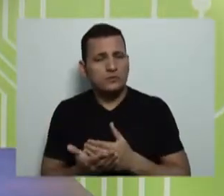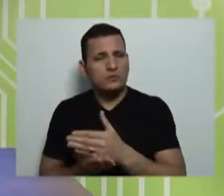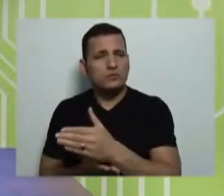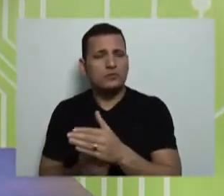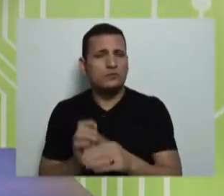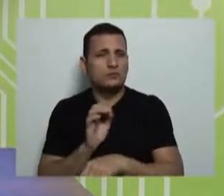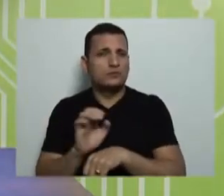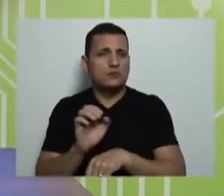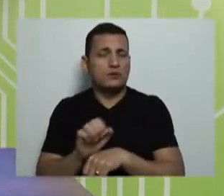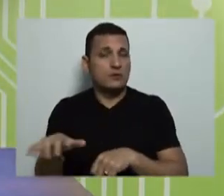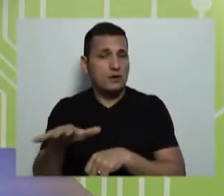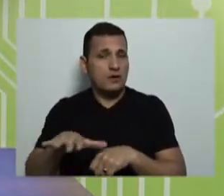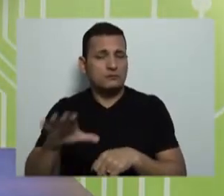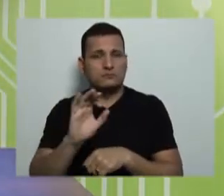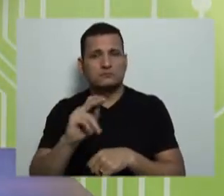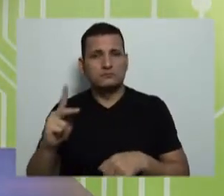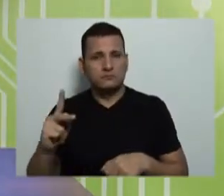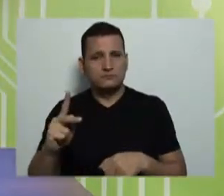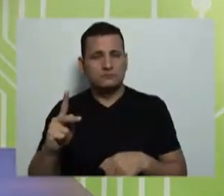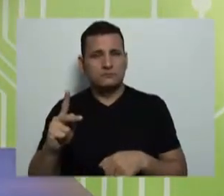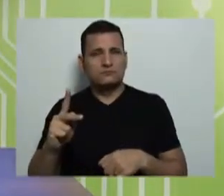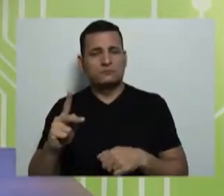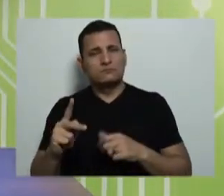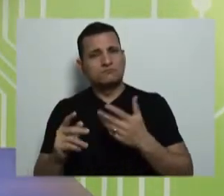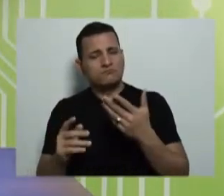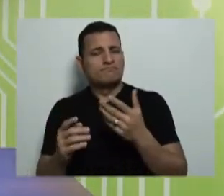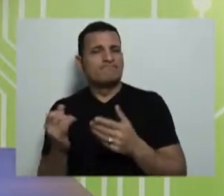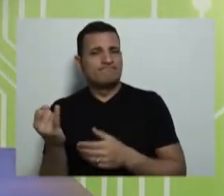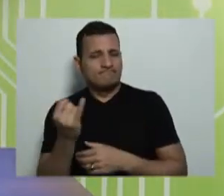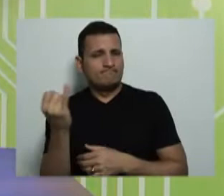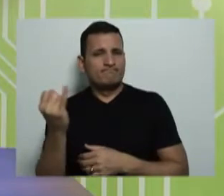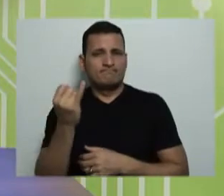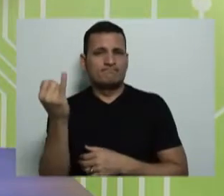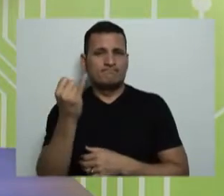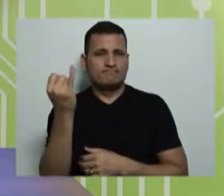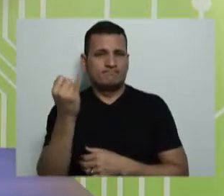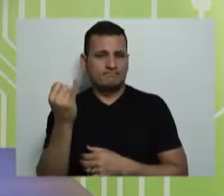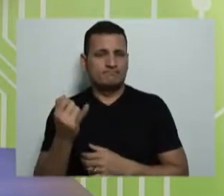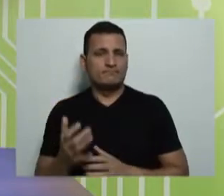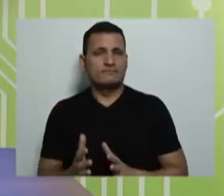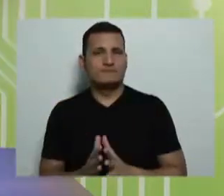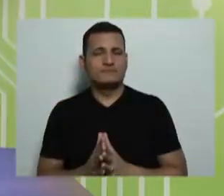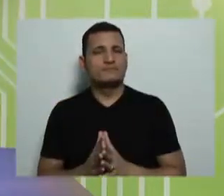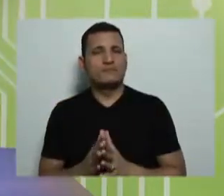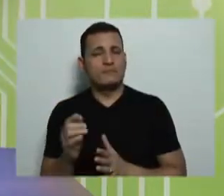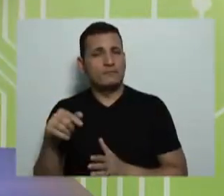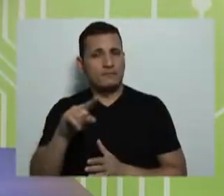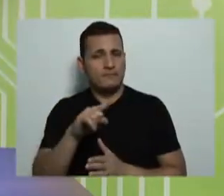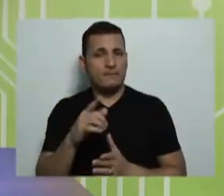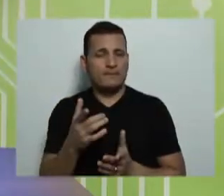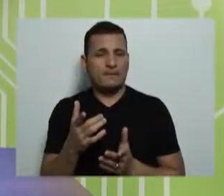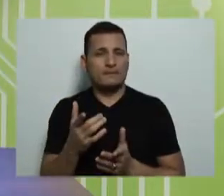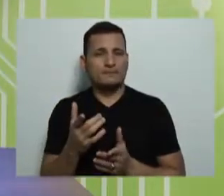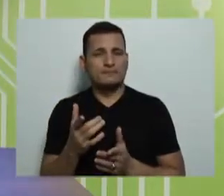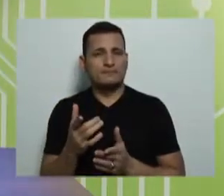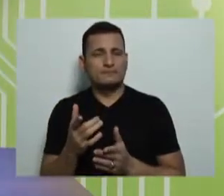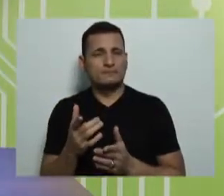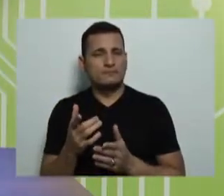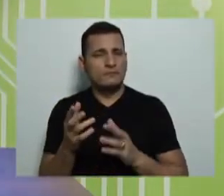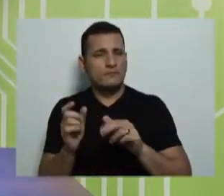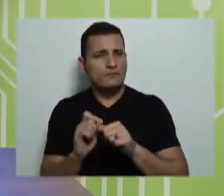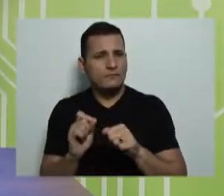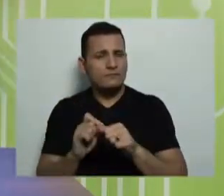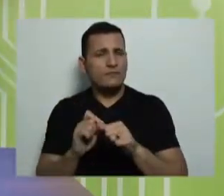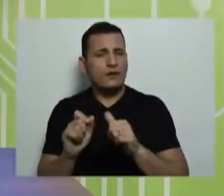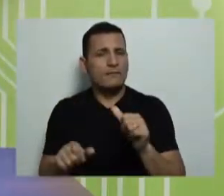na área do cooperativismo. E isso é fundamental, pessoal. Isso é maravilhoso. Vocês vão estar podendo fazer a diferença aí